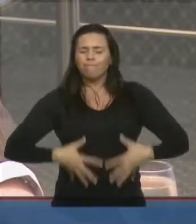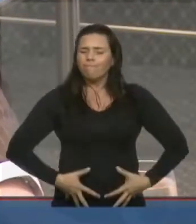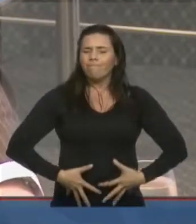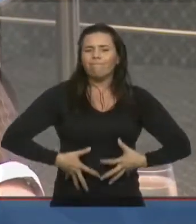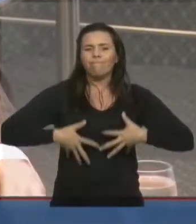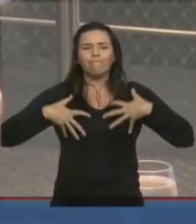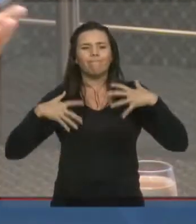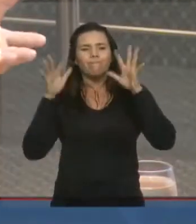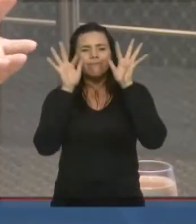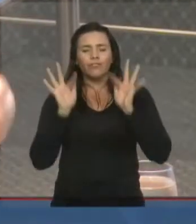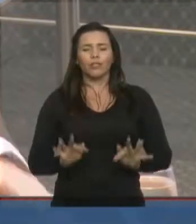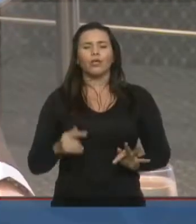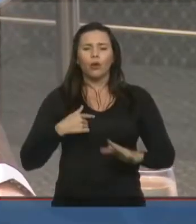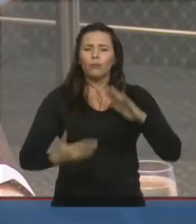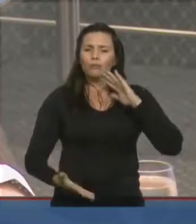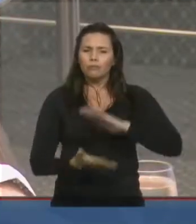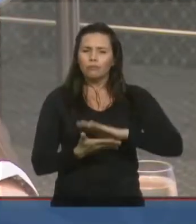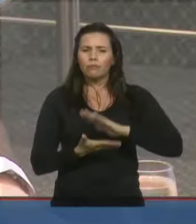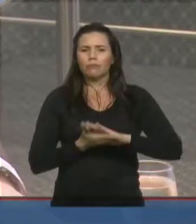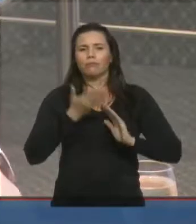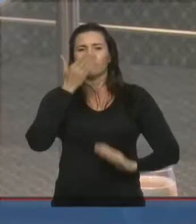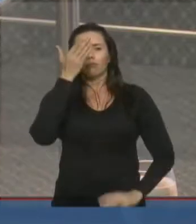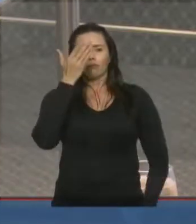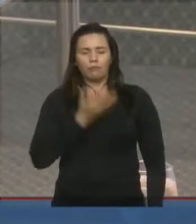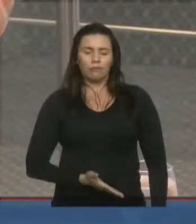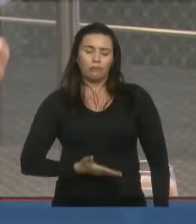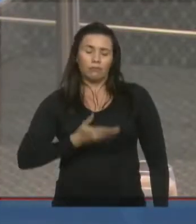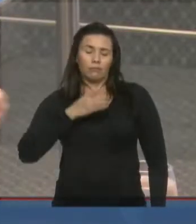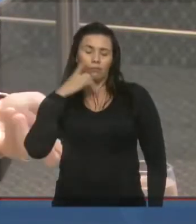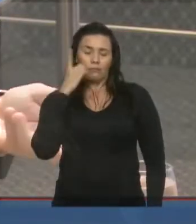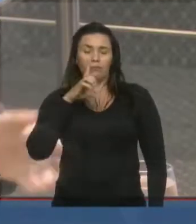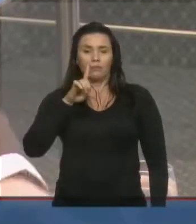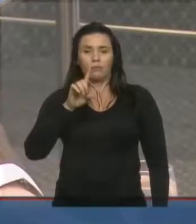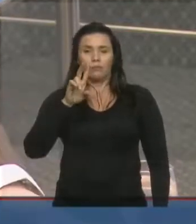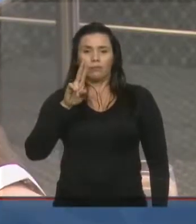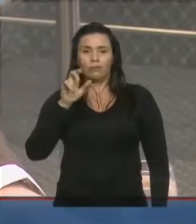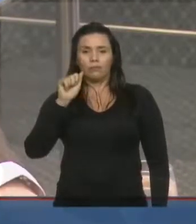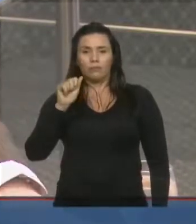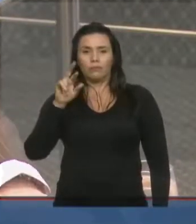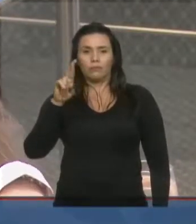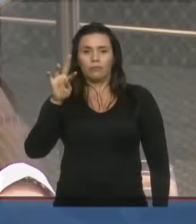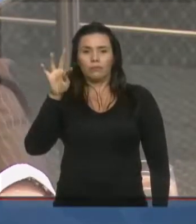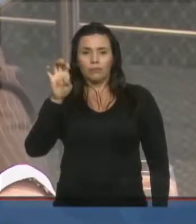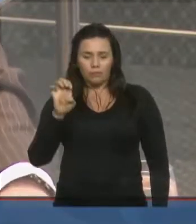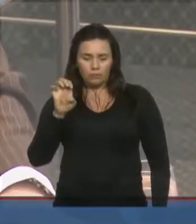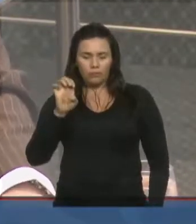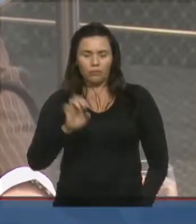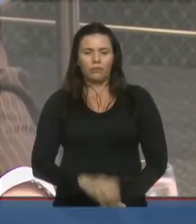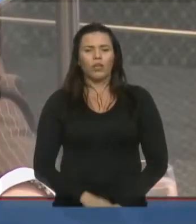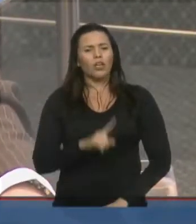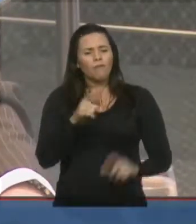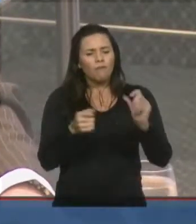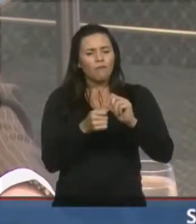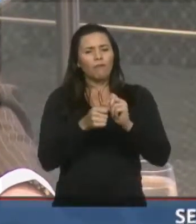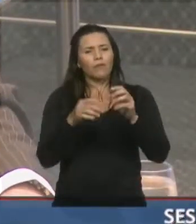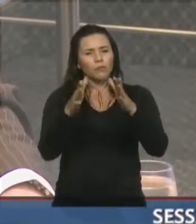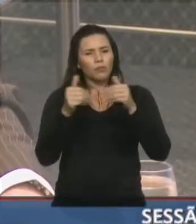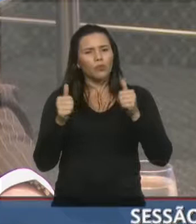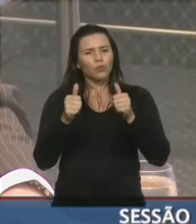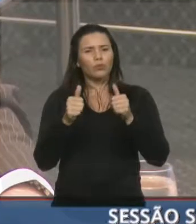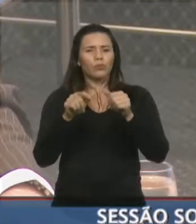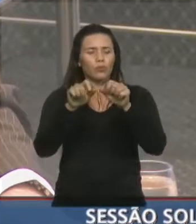Duarte Júnior pela propositura, né, e todos os deputados que a aceitaram, porque esse é um trabalho